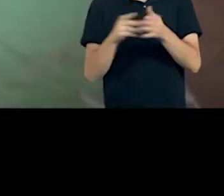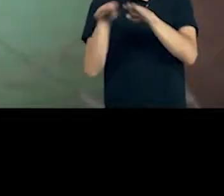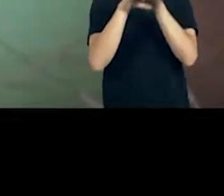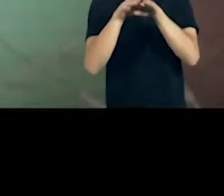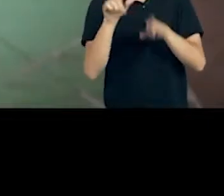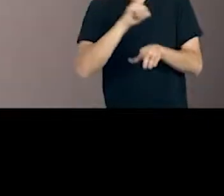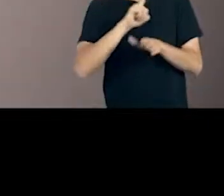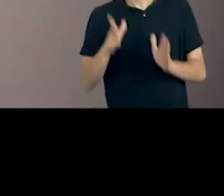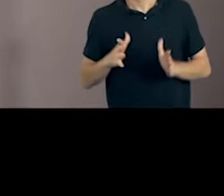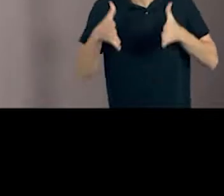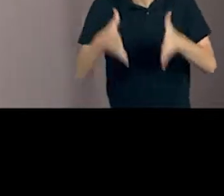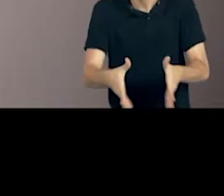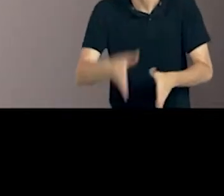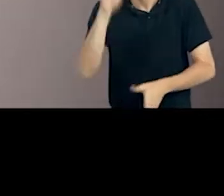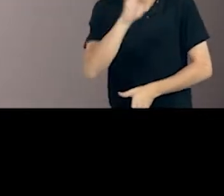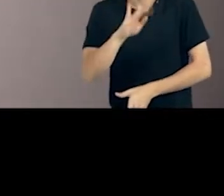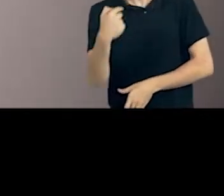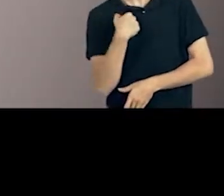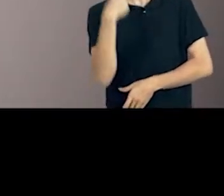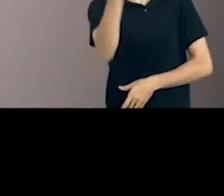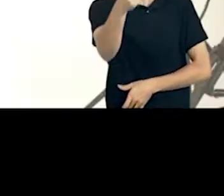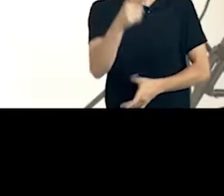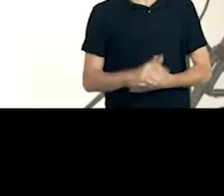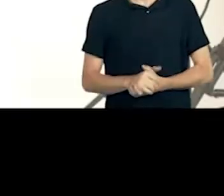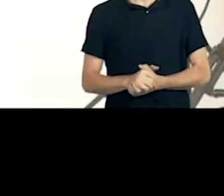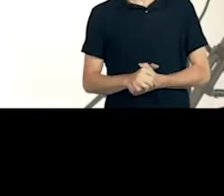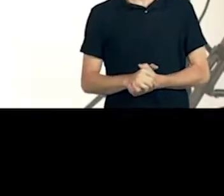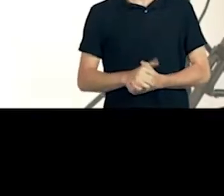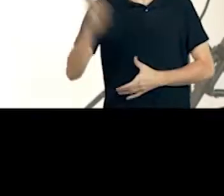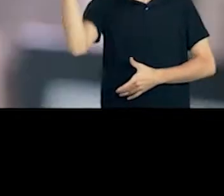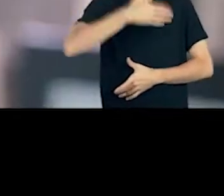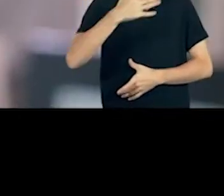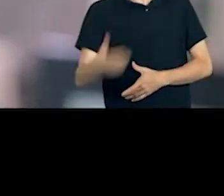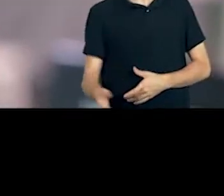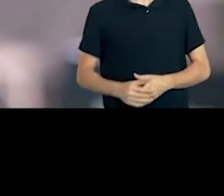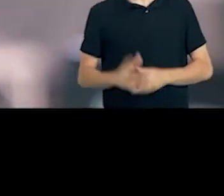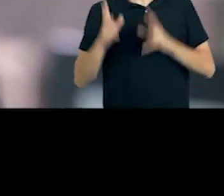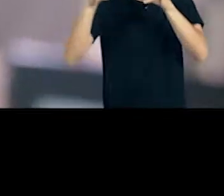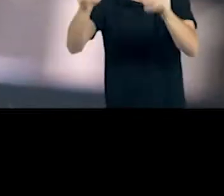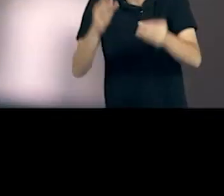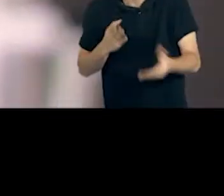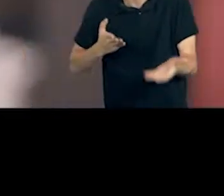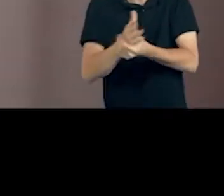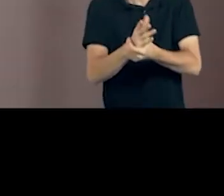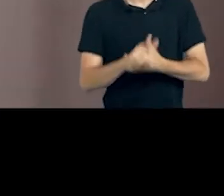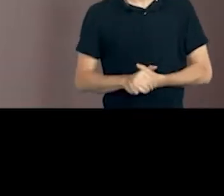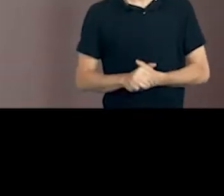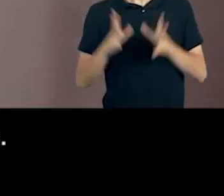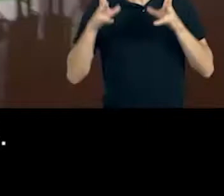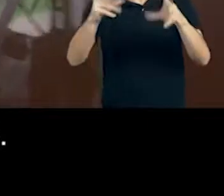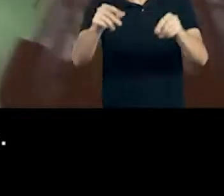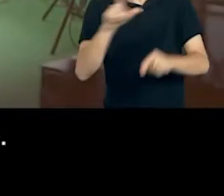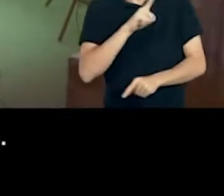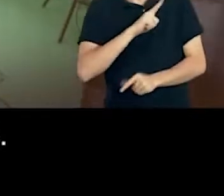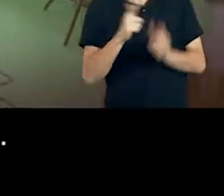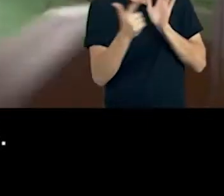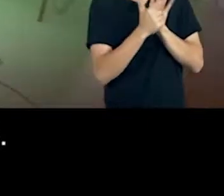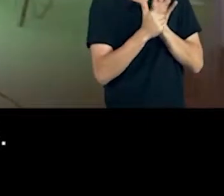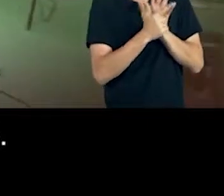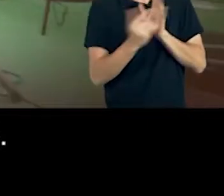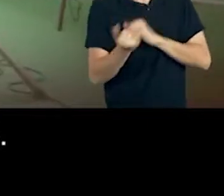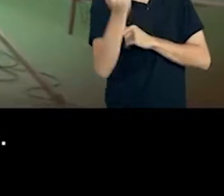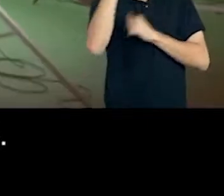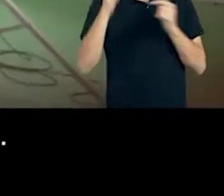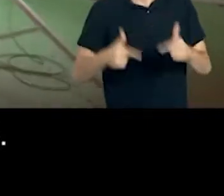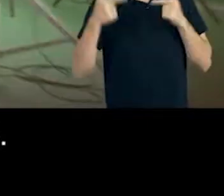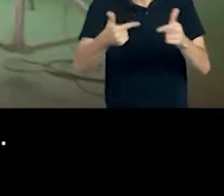A verdadeira democracia exige a presença de brasileiros como eu e você. Tá aprovada! Todos aprovados! Todos têm um papel